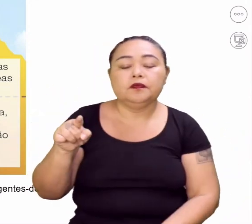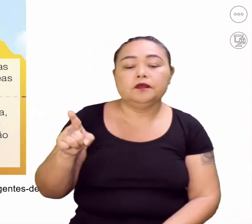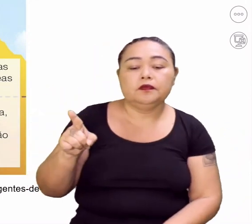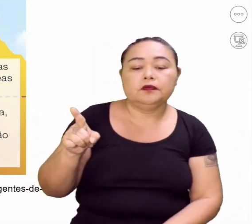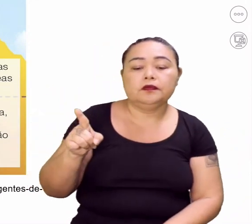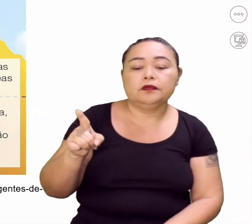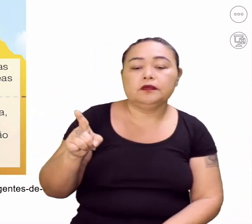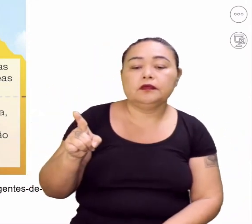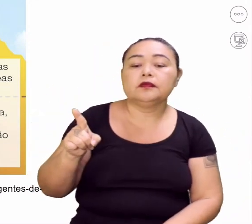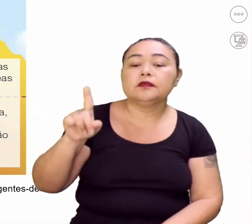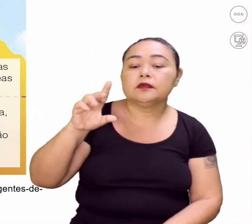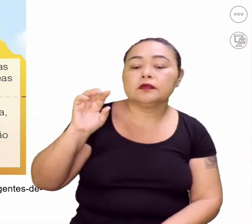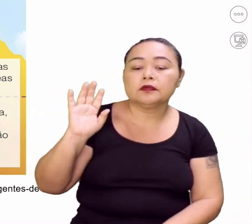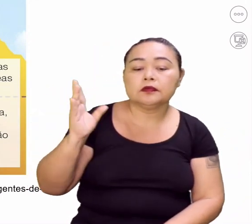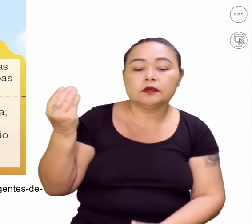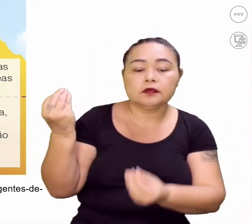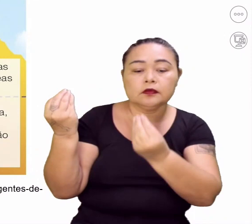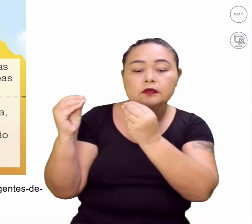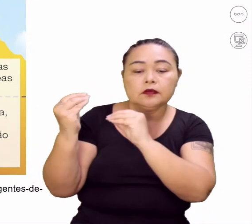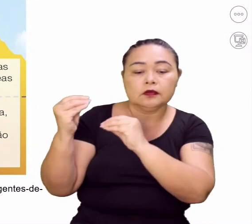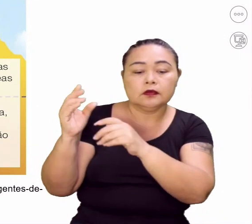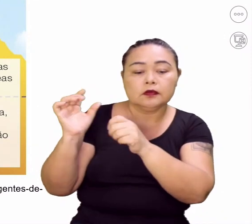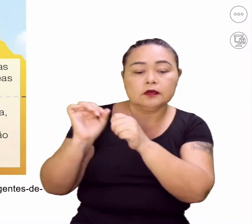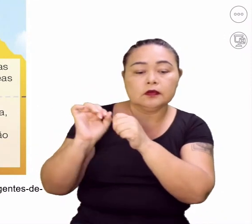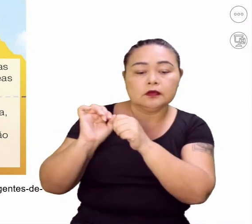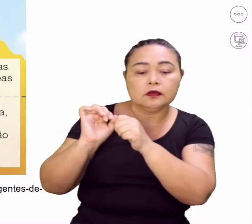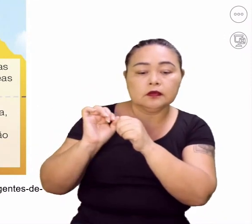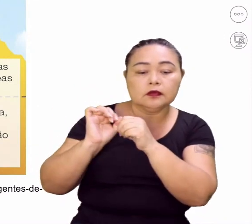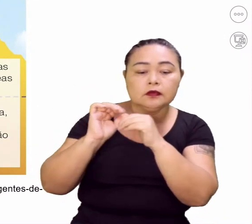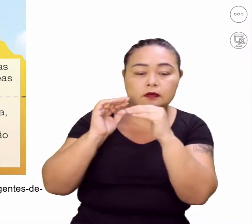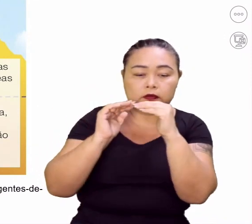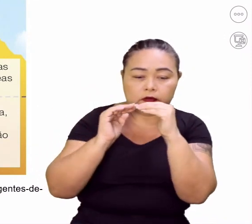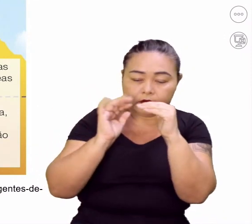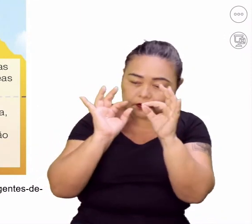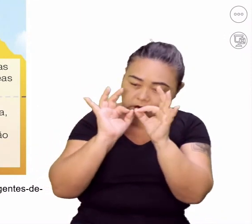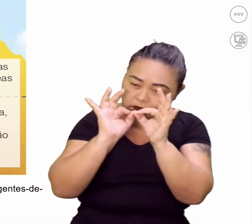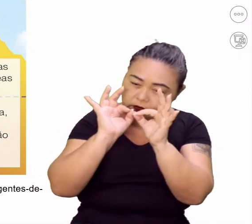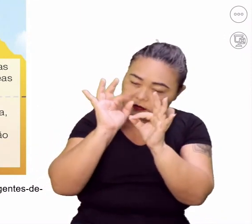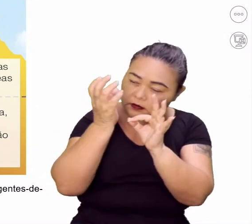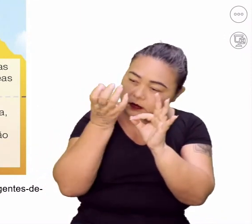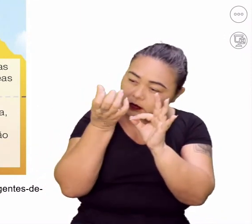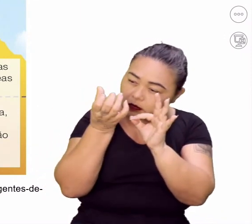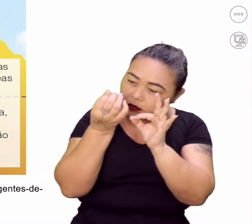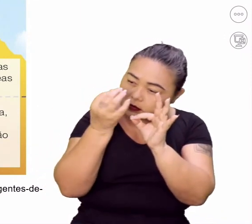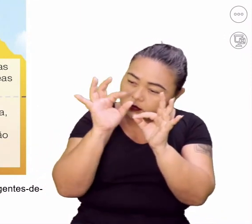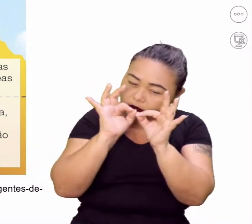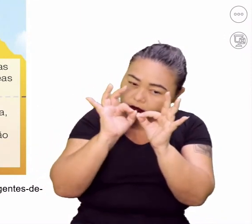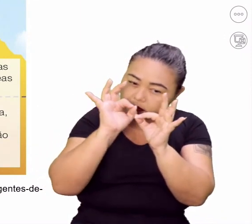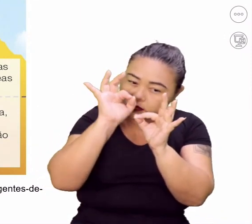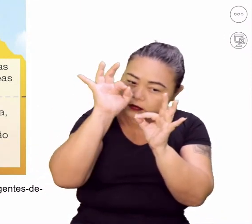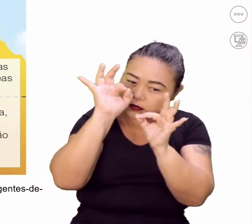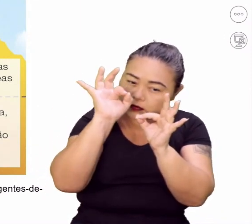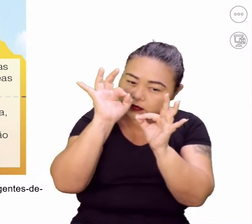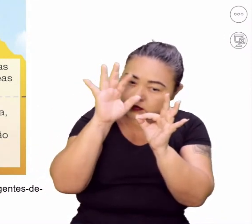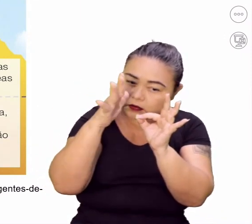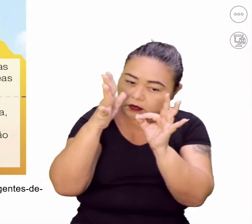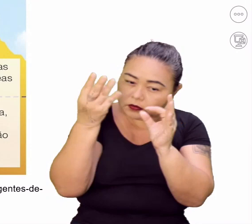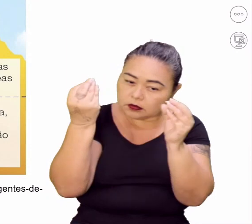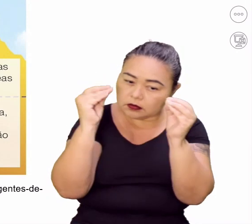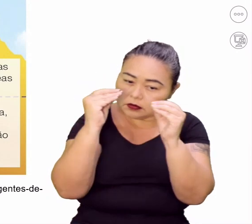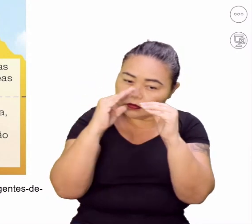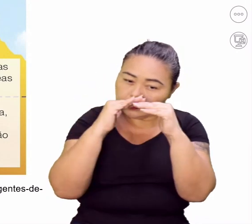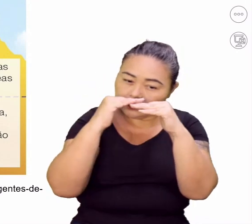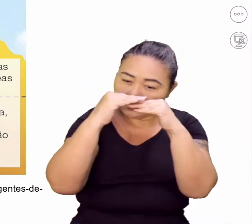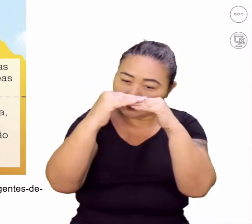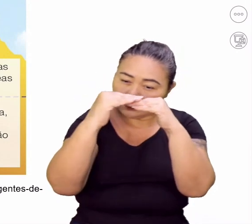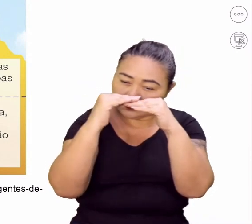chapadas? Formações rochosas acima de 600 metros que possuem uma porção